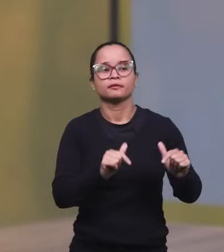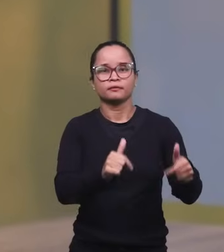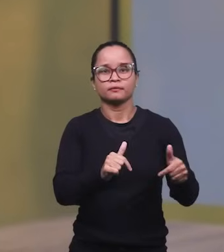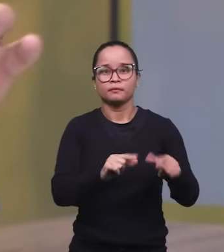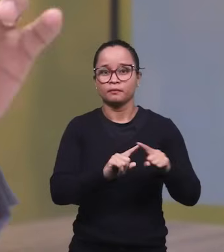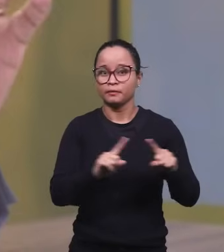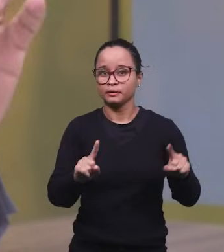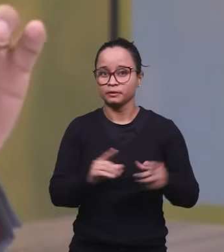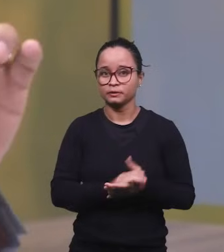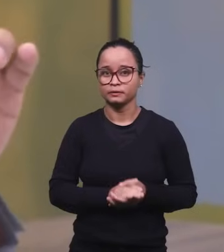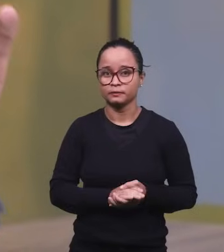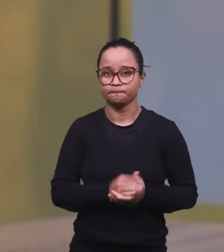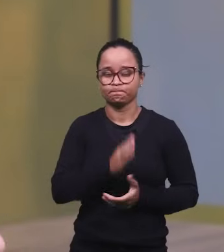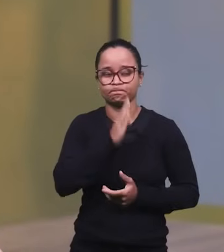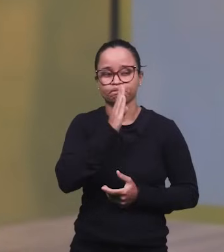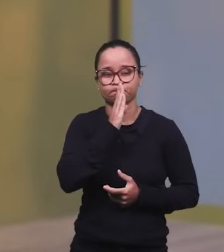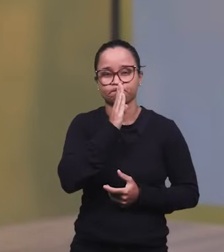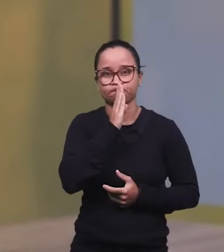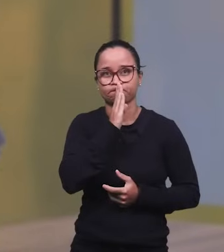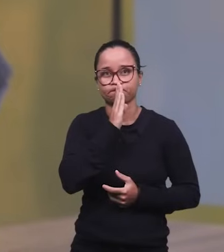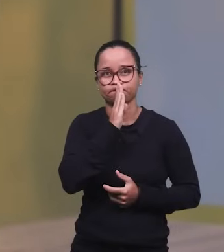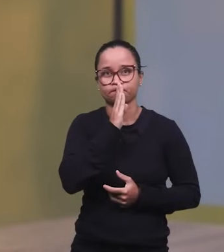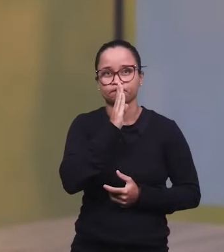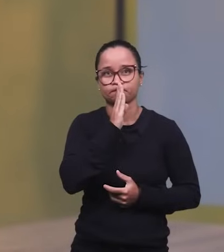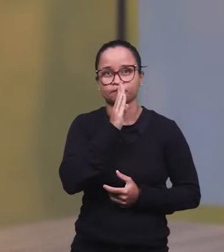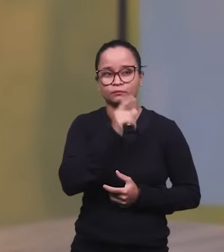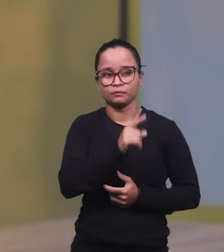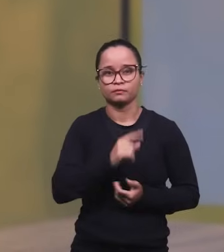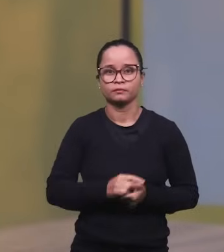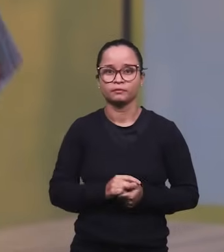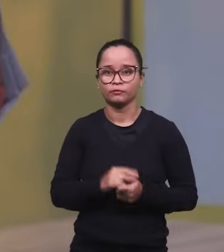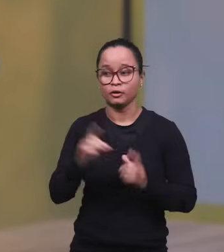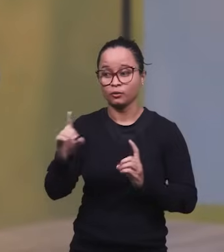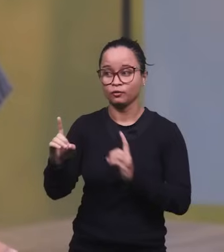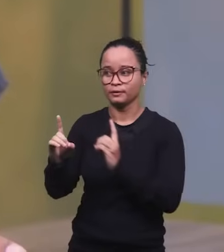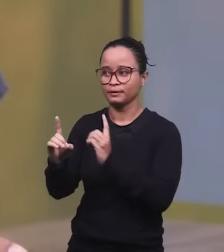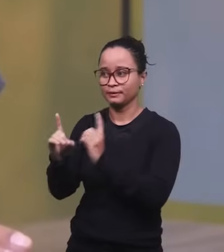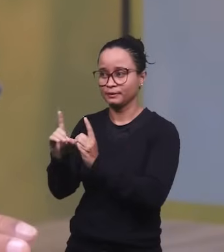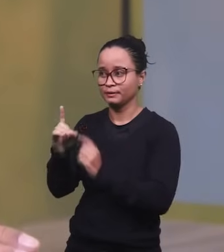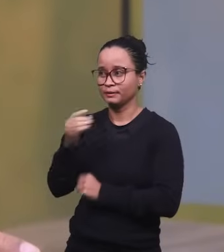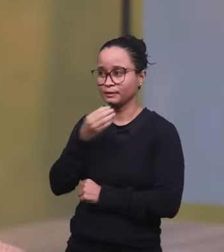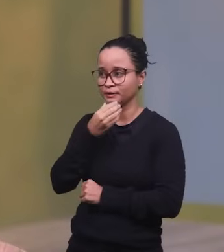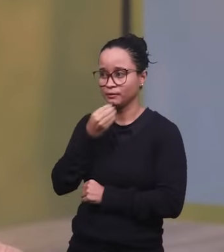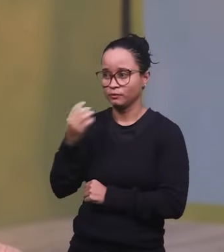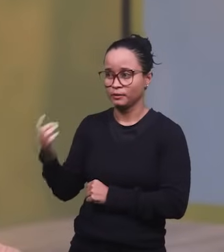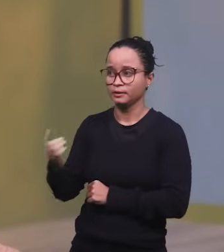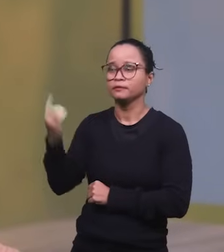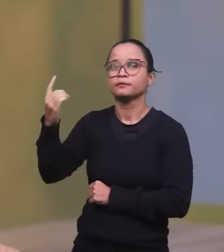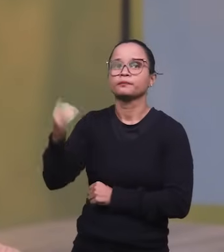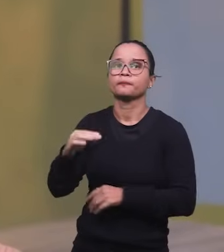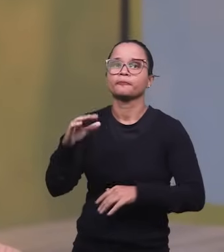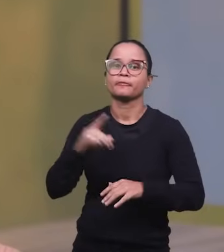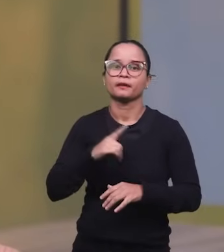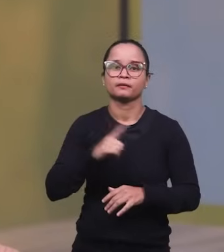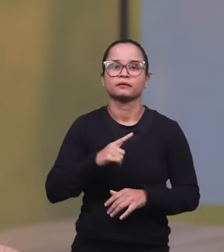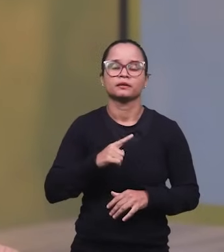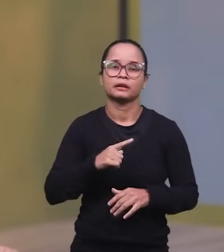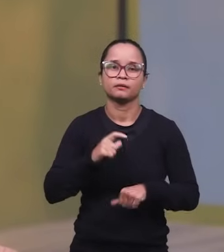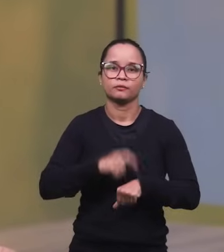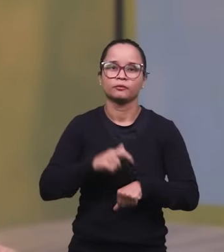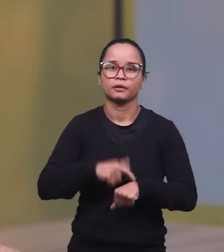assim, ela não declarou, ela foi em silêncio, ela foi em encontro de Davi. Então tem situações, às vezes a gente